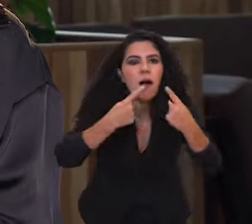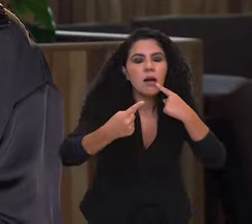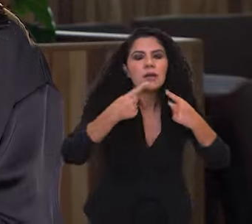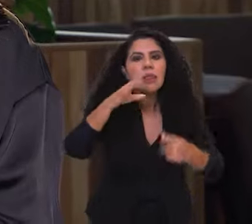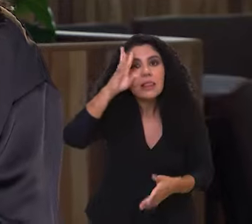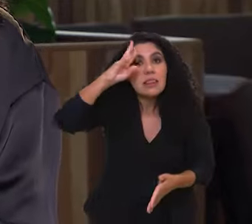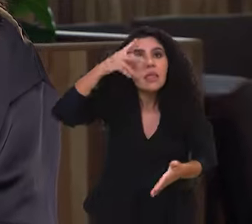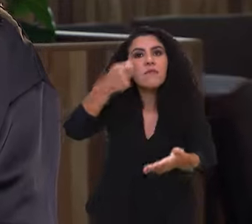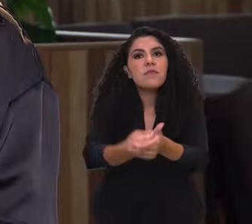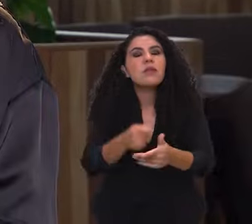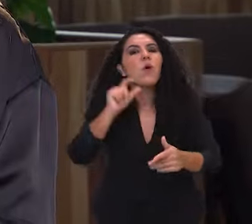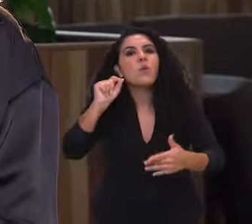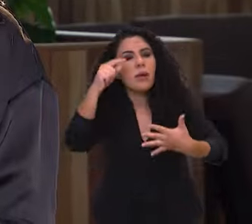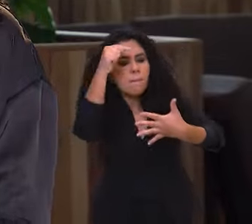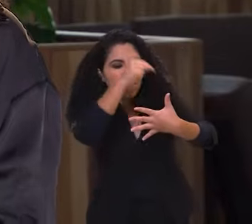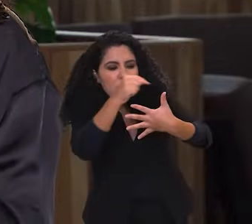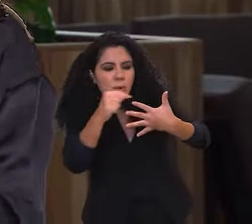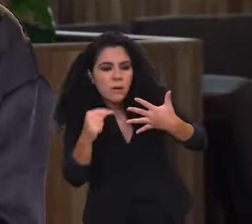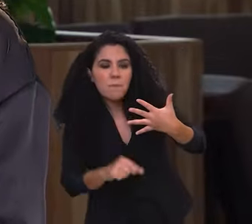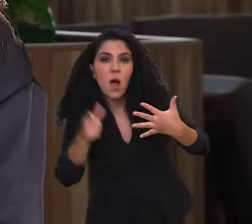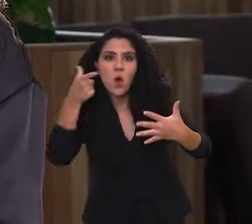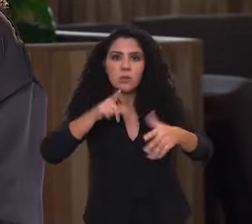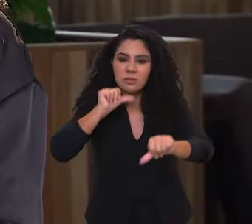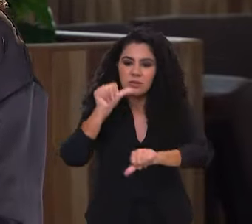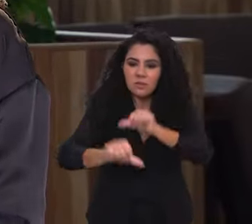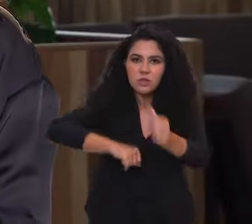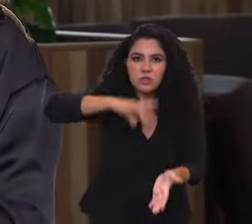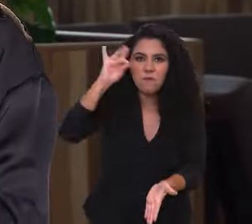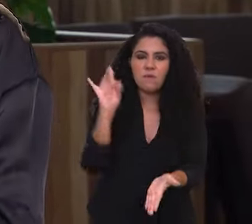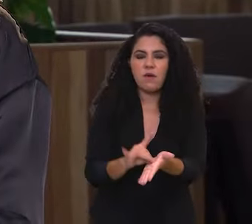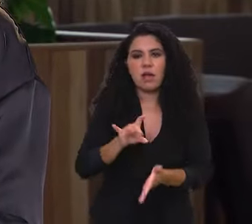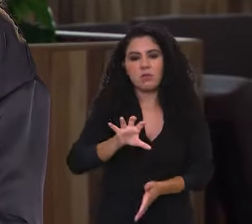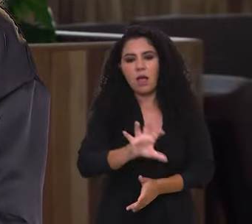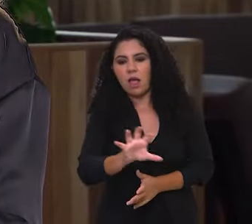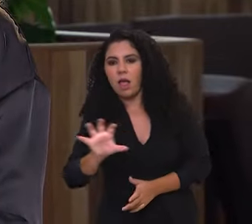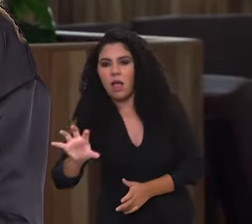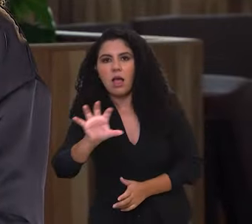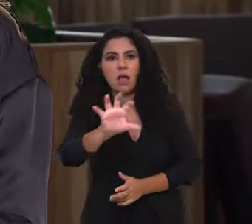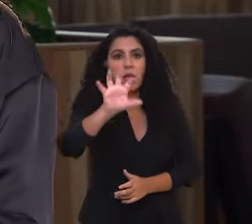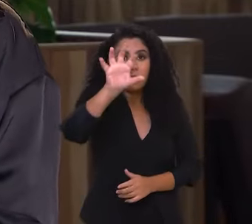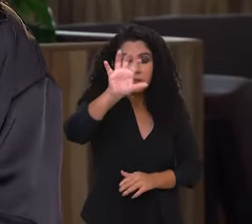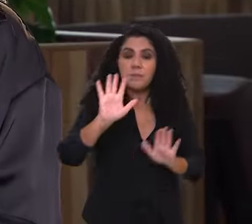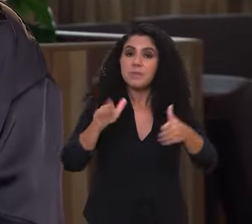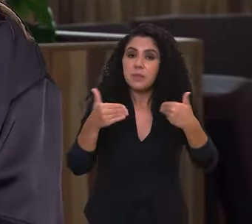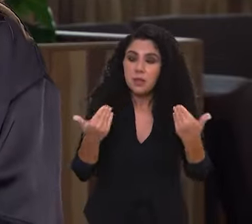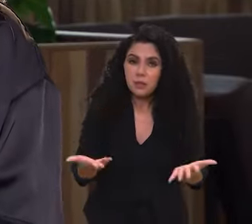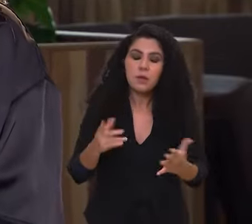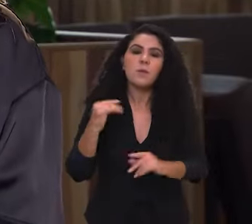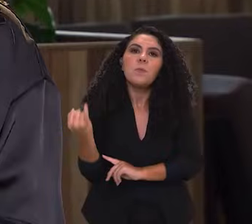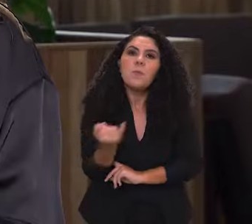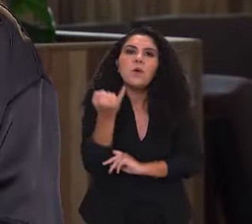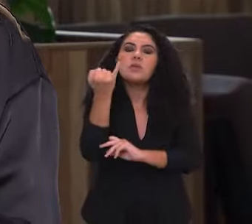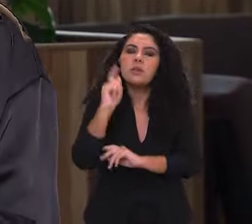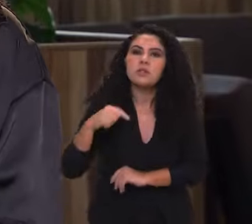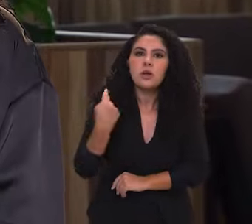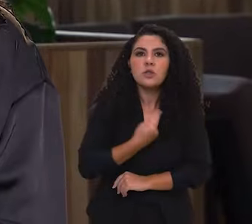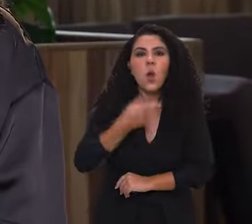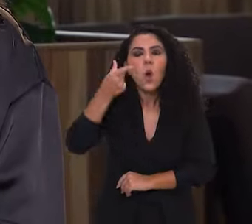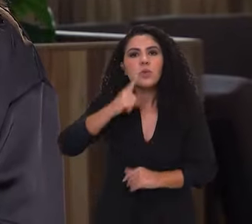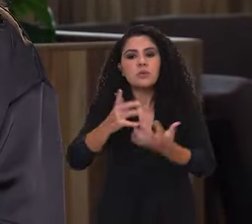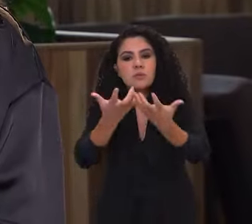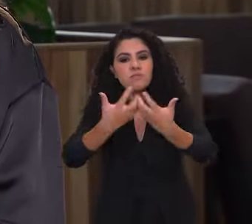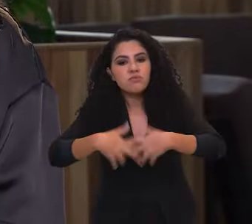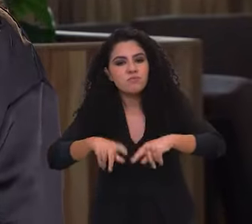prioridades comuns, para que a gente tenha, de fato, uma transformação no território, uma transformação nas regiões. E aí é importante a gente ter